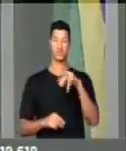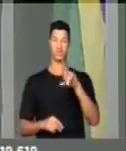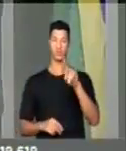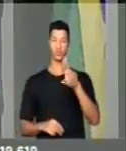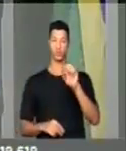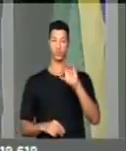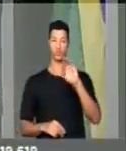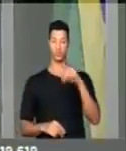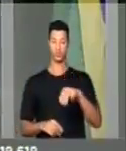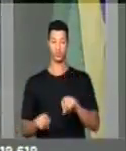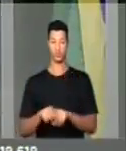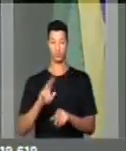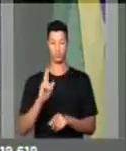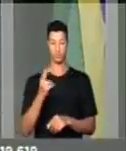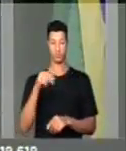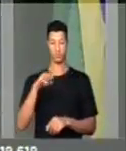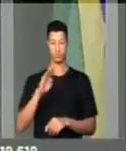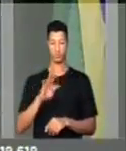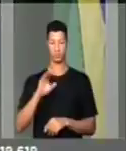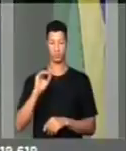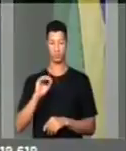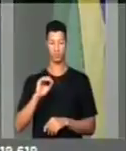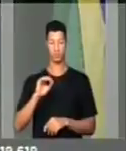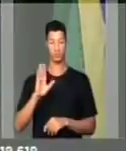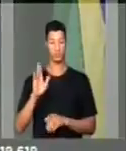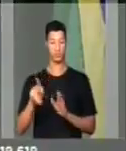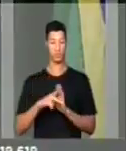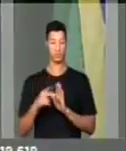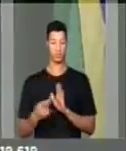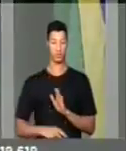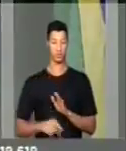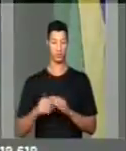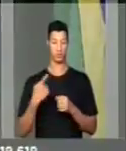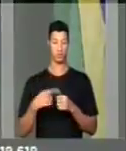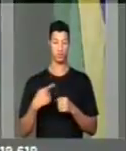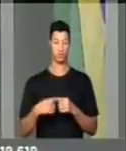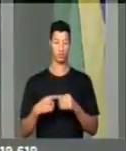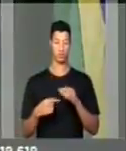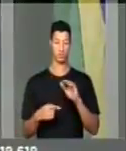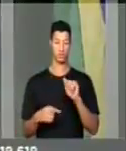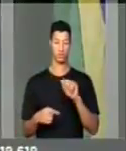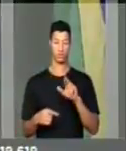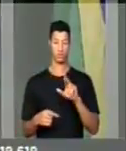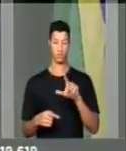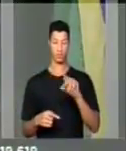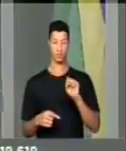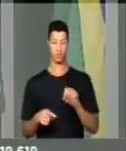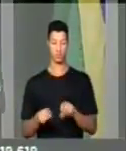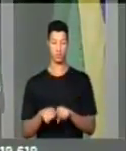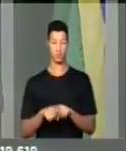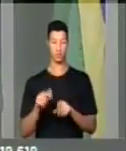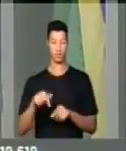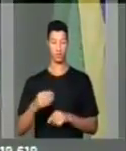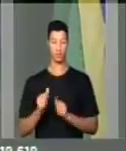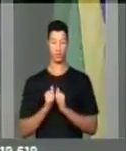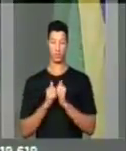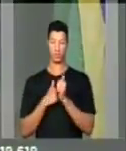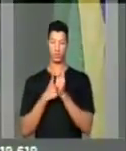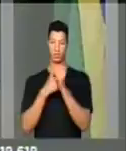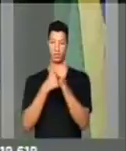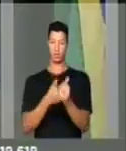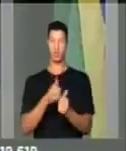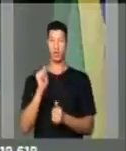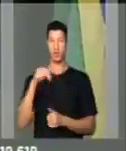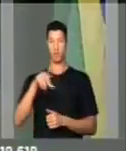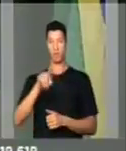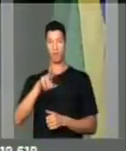Sul, o senhor Humberto Giacomello, que é da cidade de Carlos Barbosa, que está aqui acompanhando o senhor